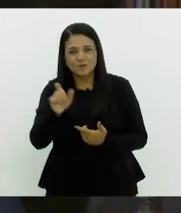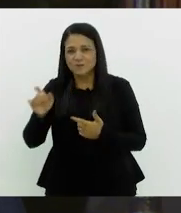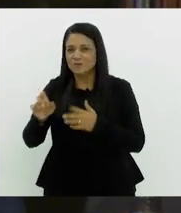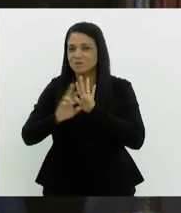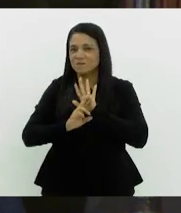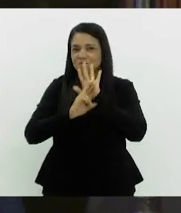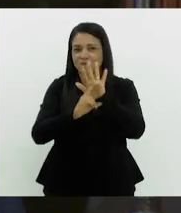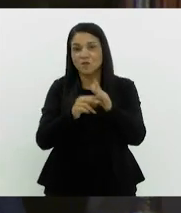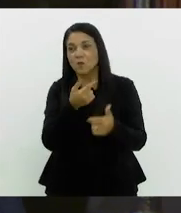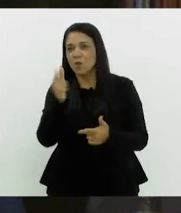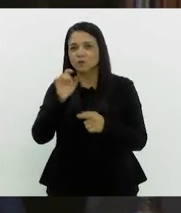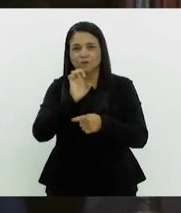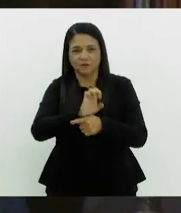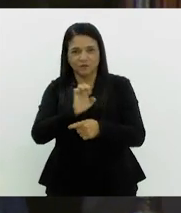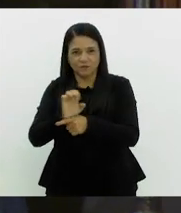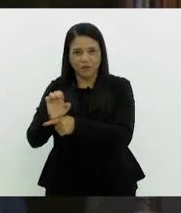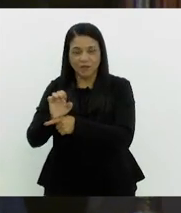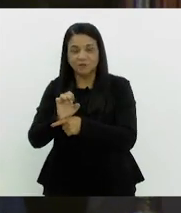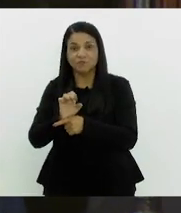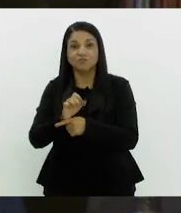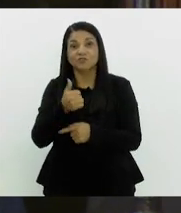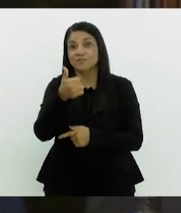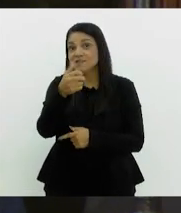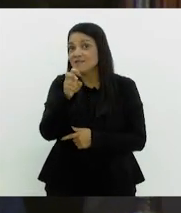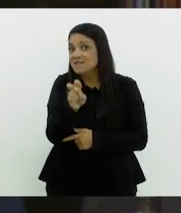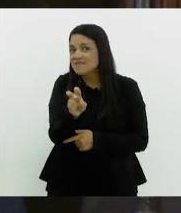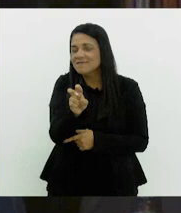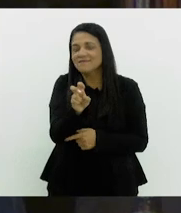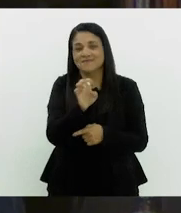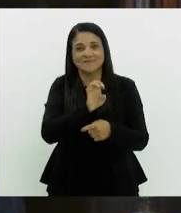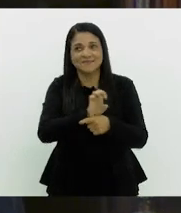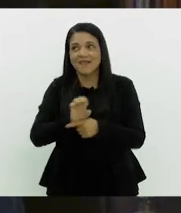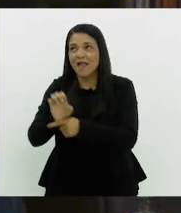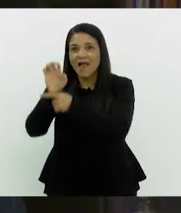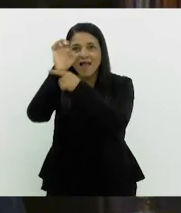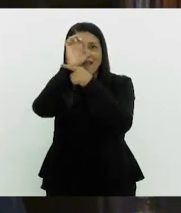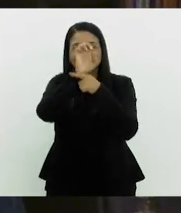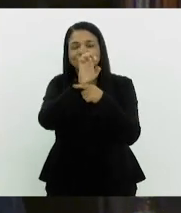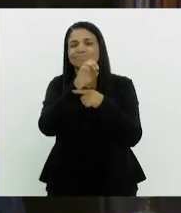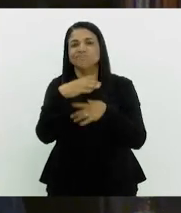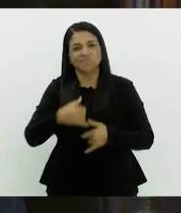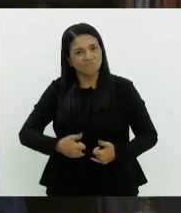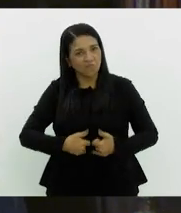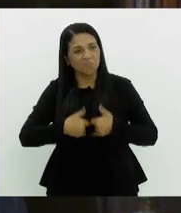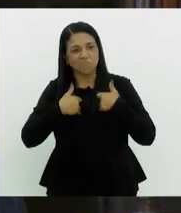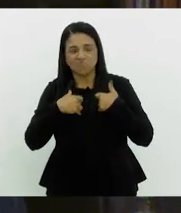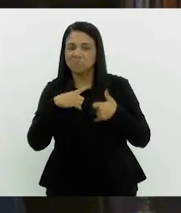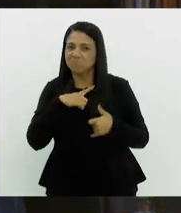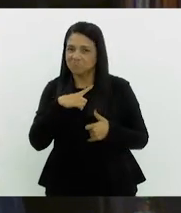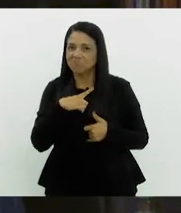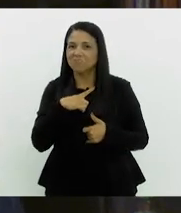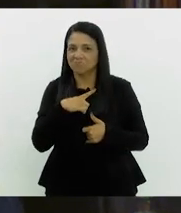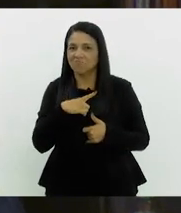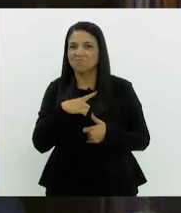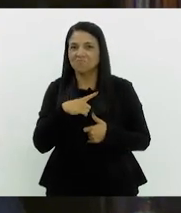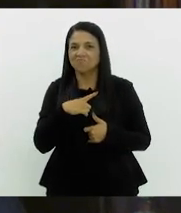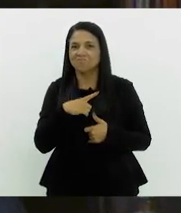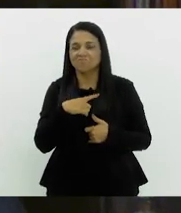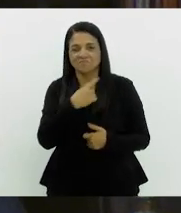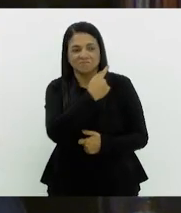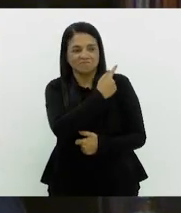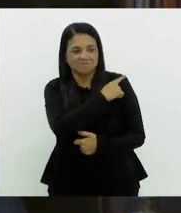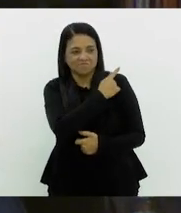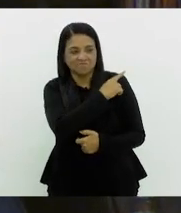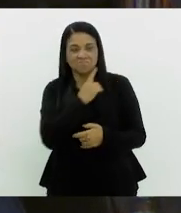de advocacias do Poder Legislativo de 15 estados da federação. Isso me orgulha muito, frente à gestão da atual